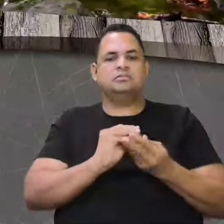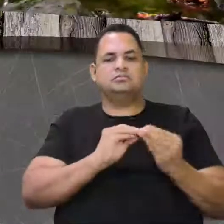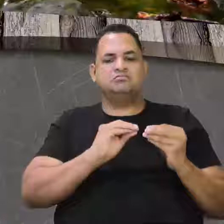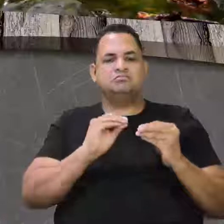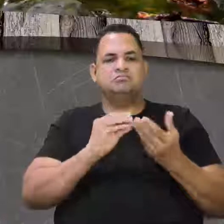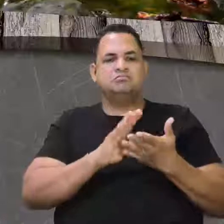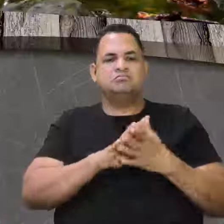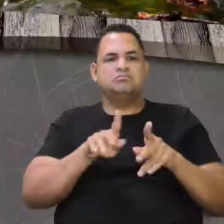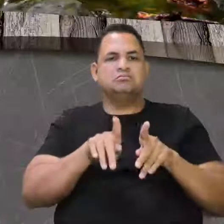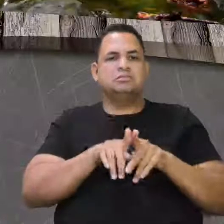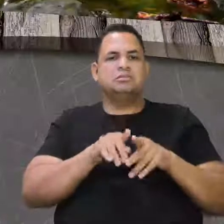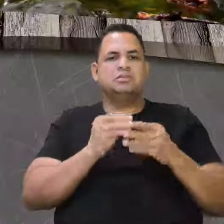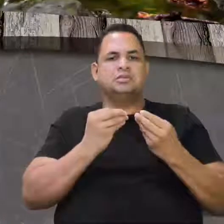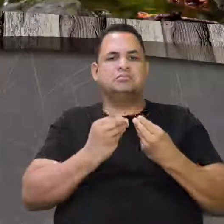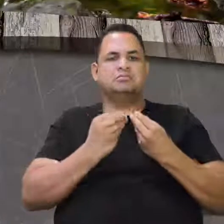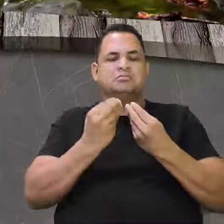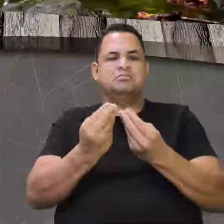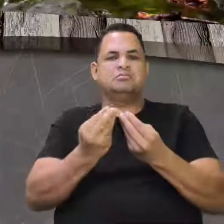levando